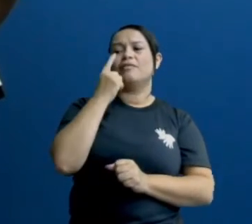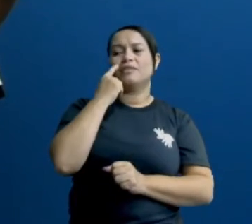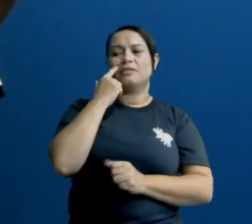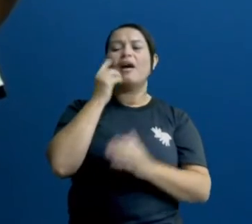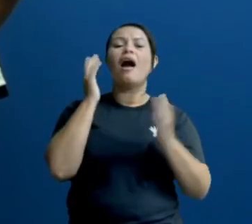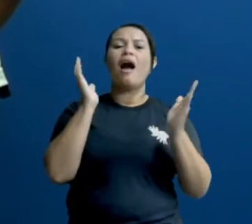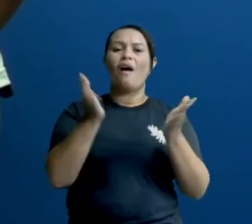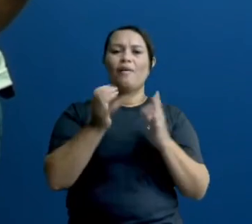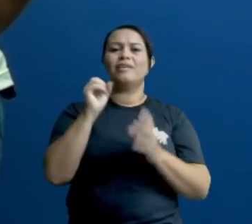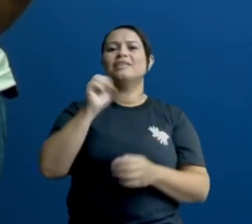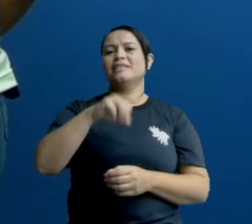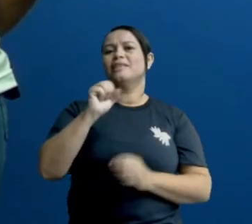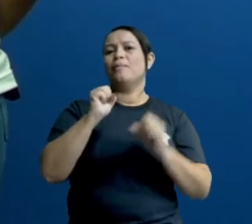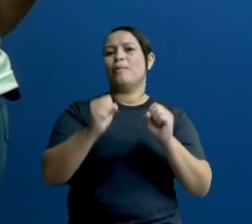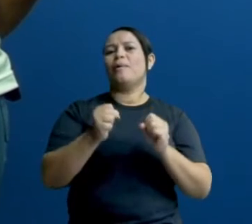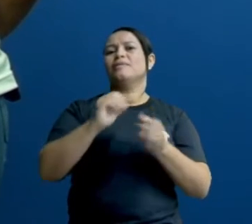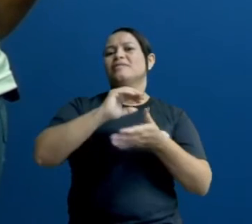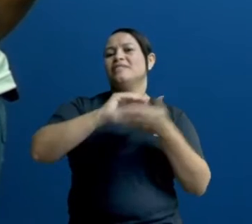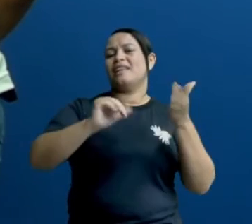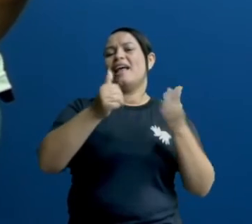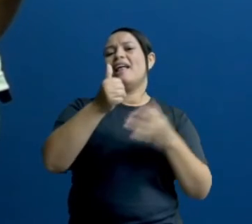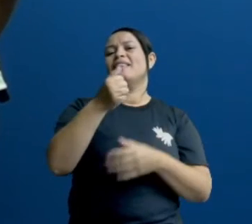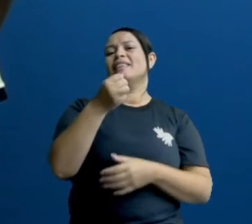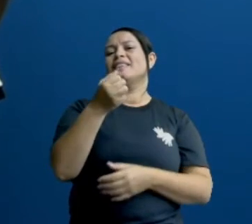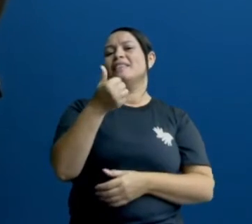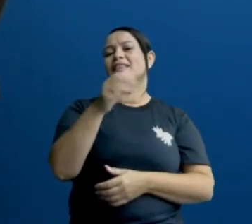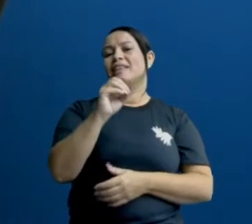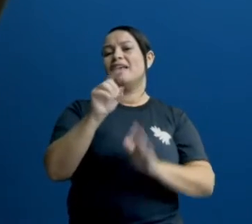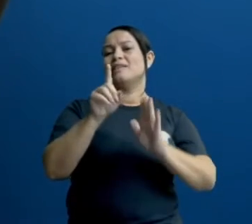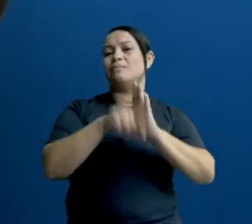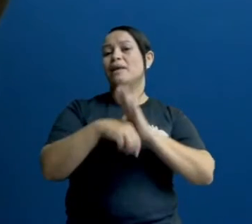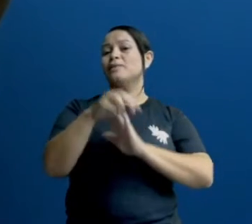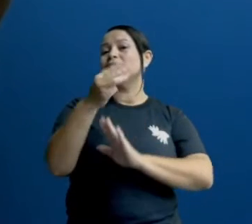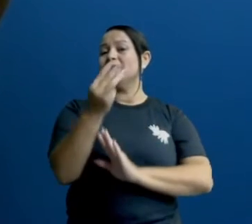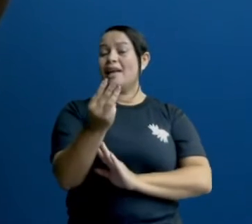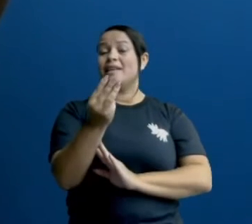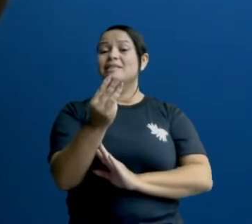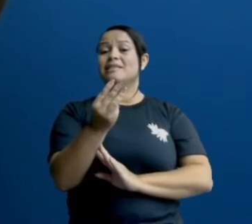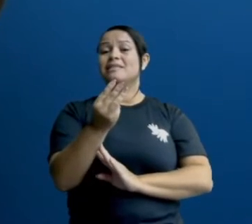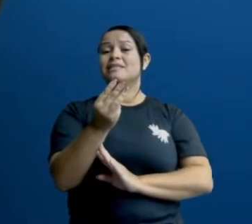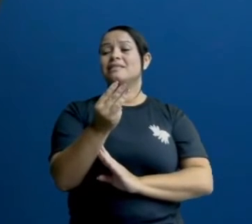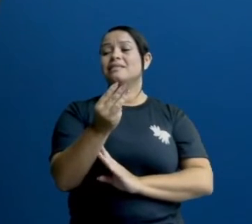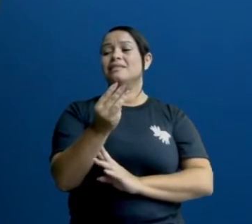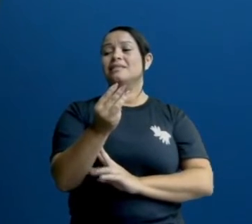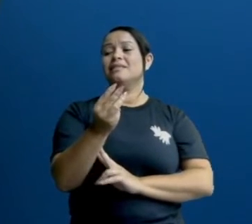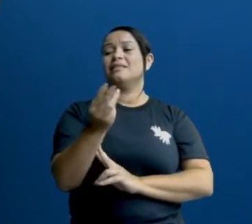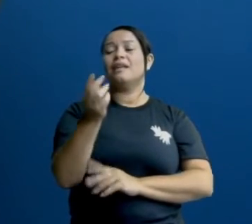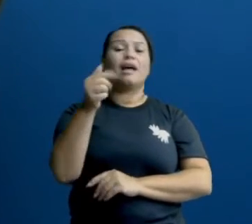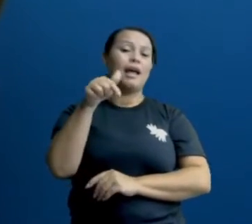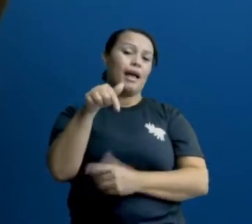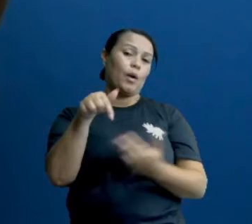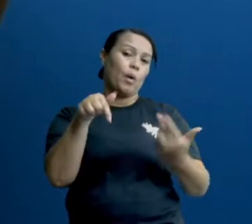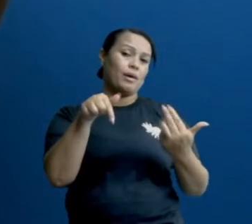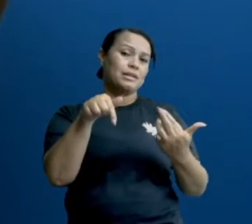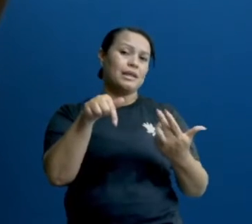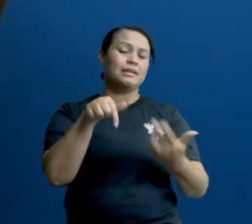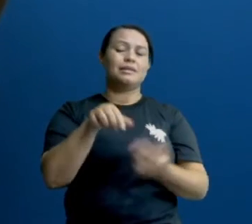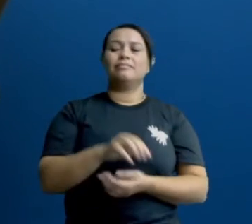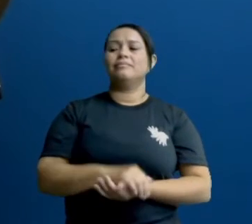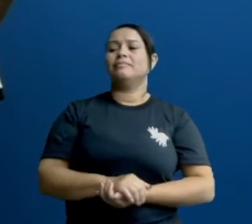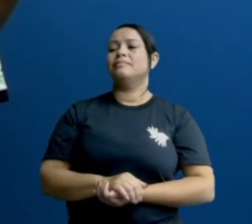Agora sim, eu posso tirar 3 de 10, não é isso? 10 menos 3 é igual a